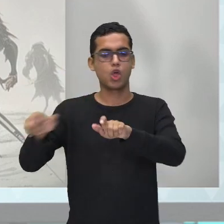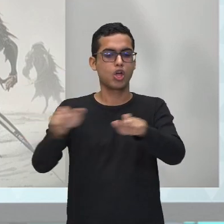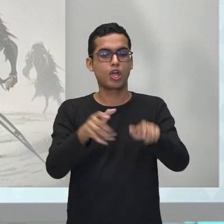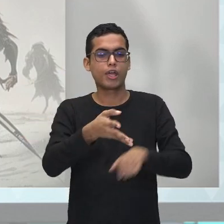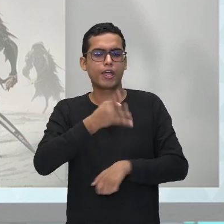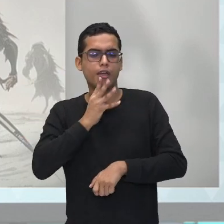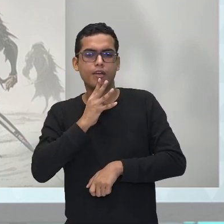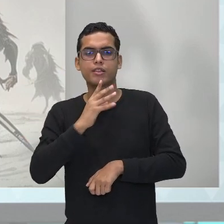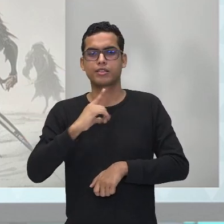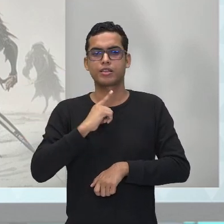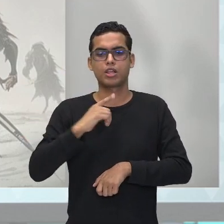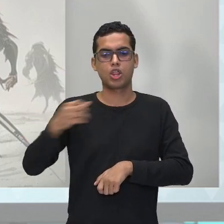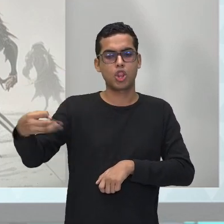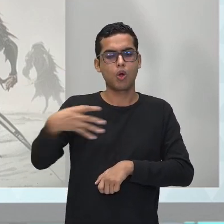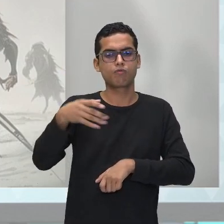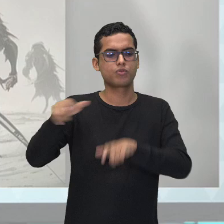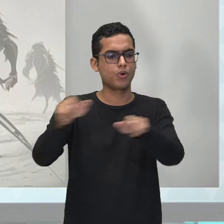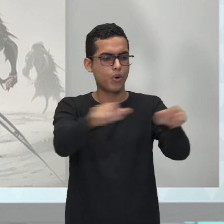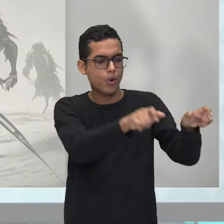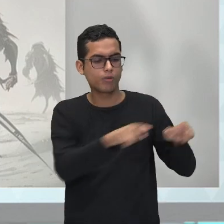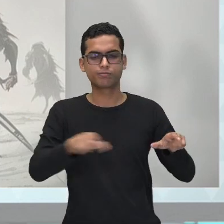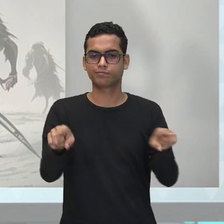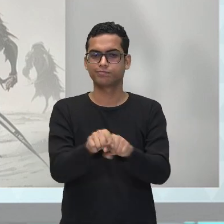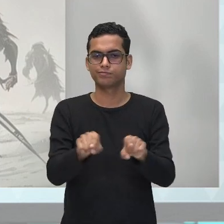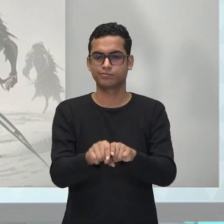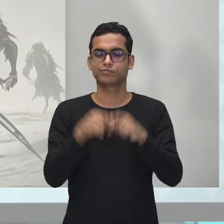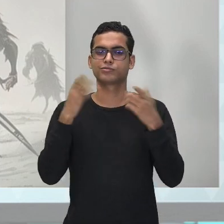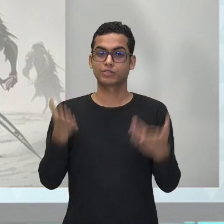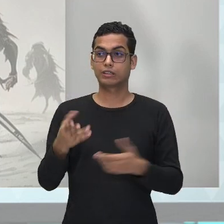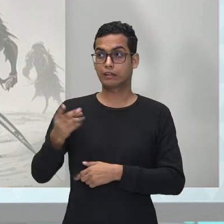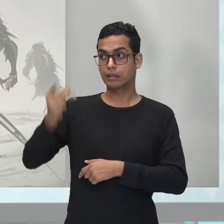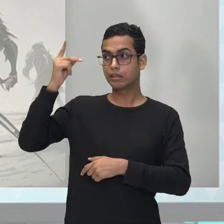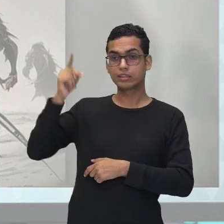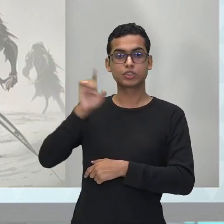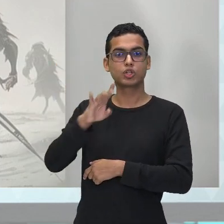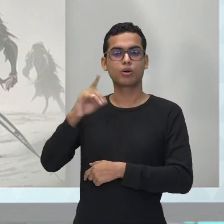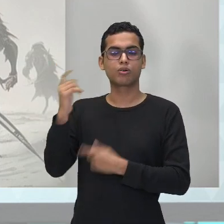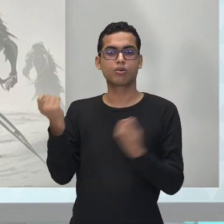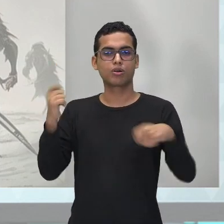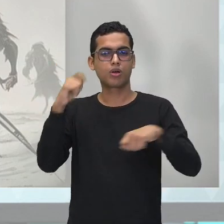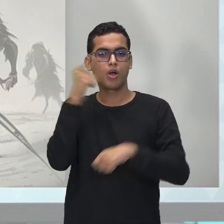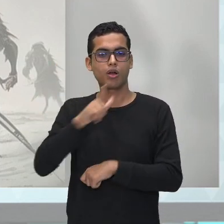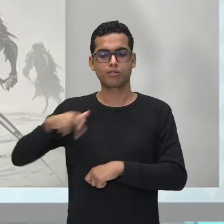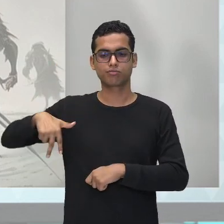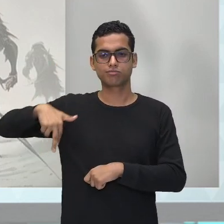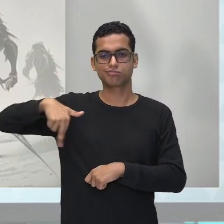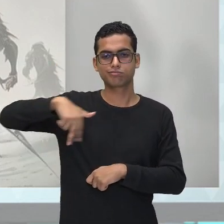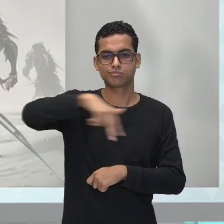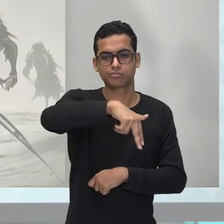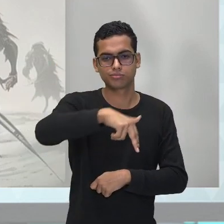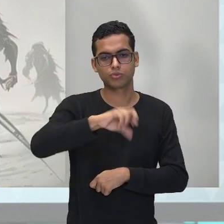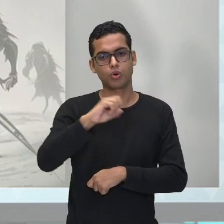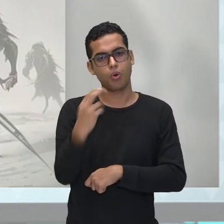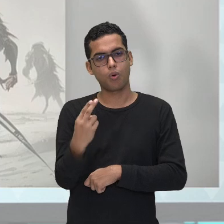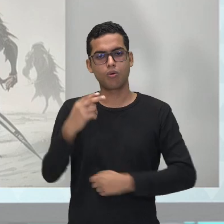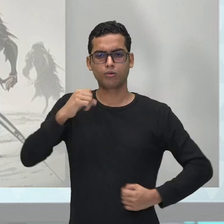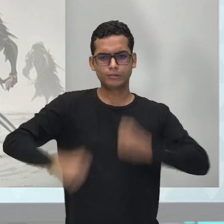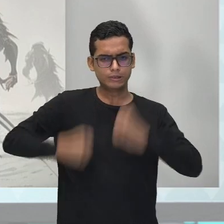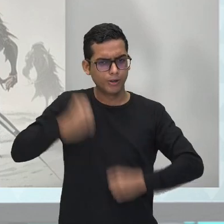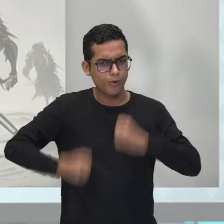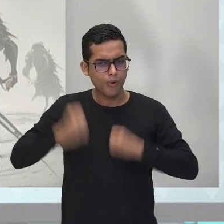naquela época não existia nenhum outro meio de se locomover, a não ser, né, fazendo caminhadas ou correndo.